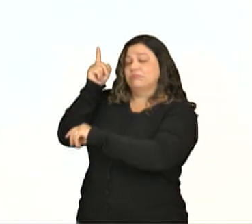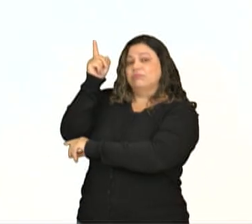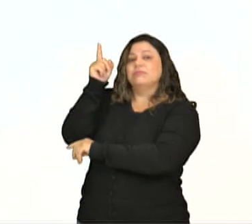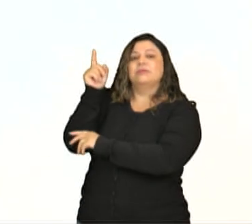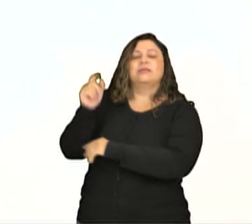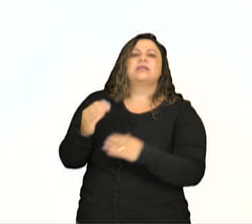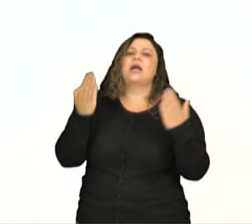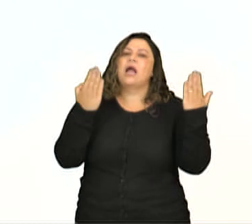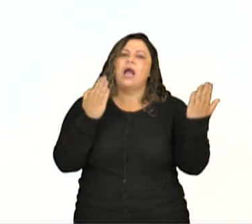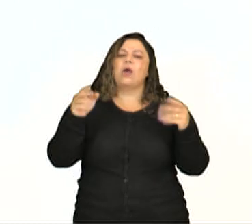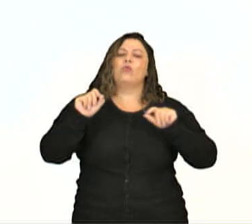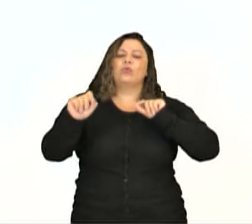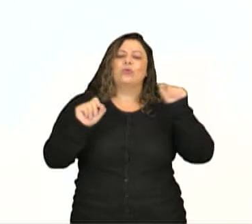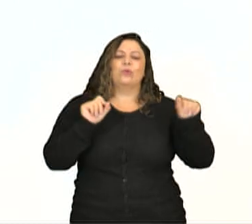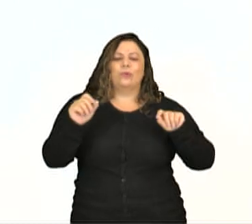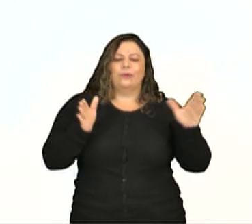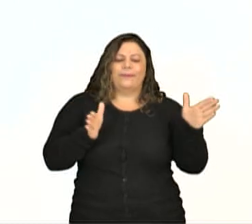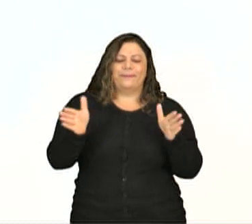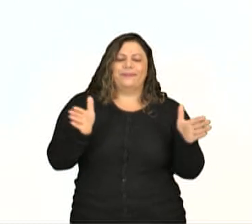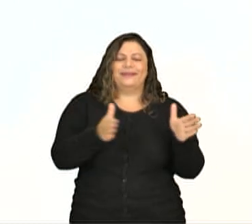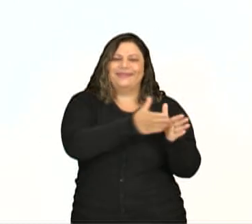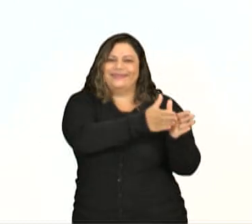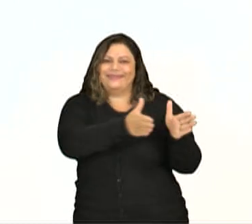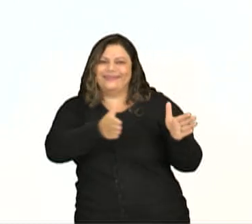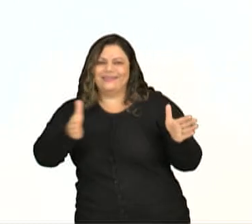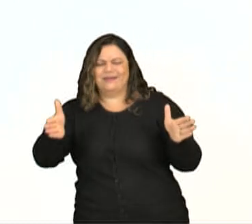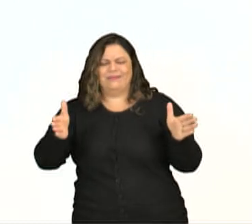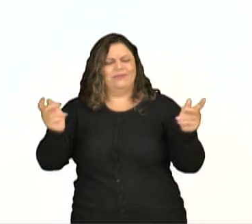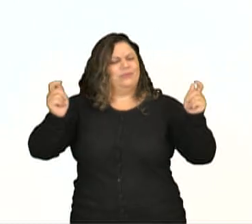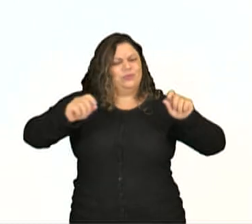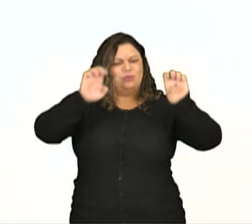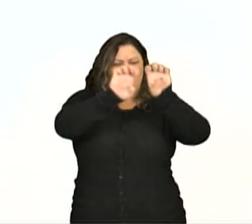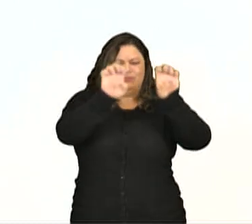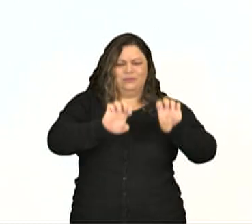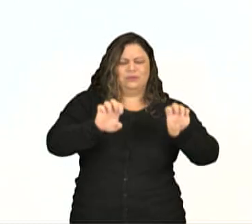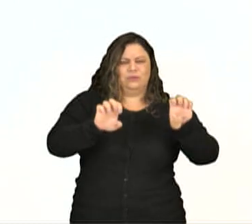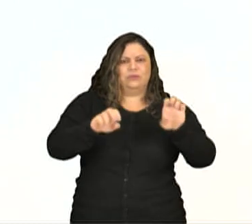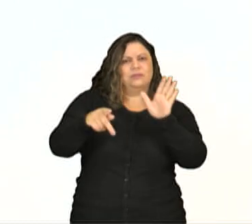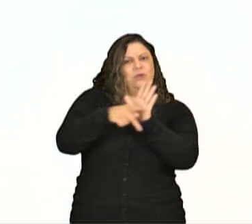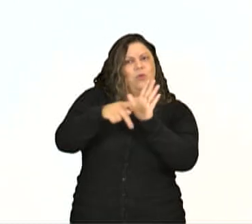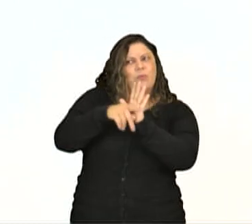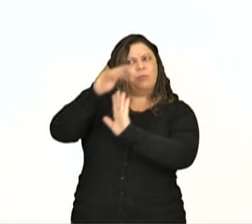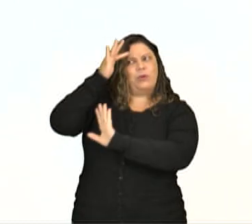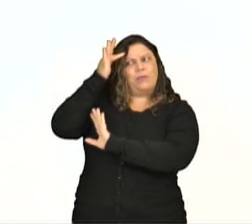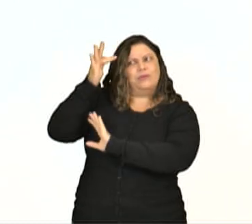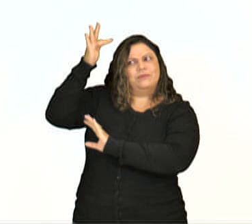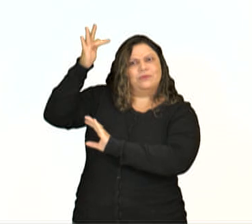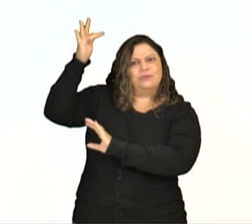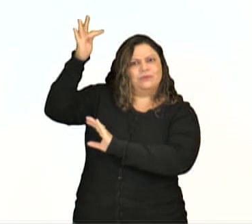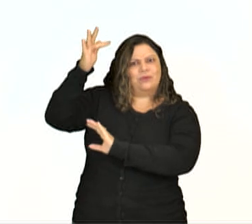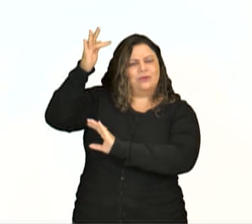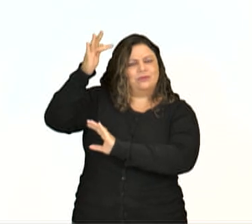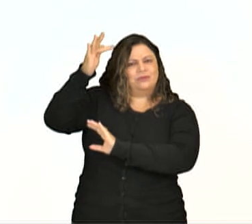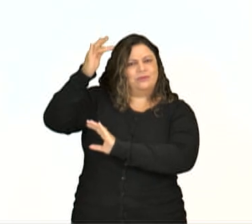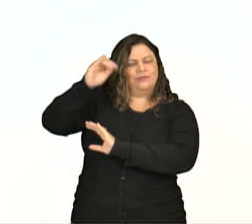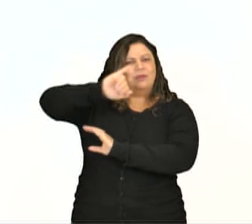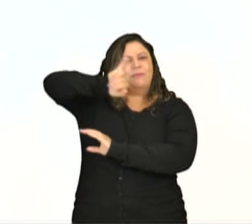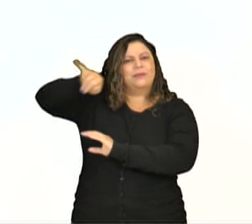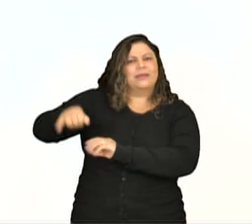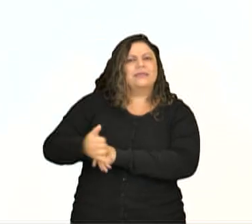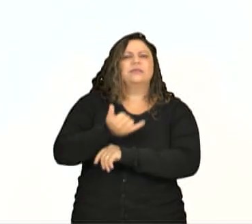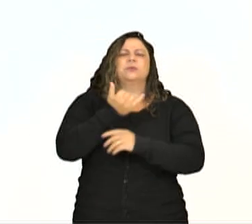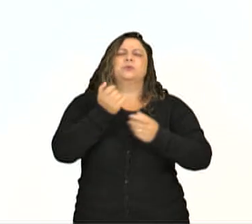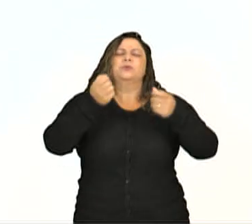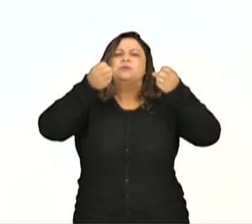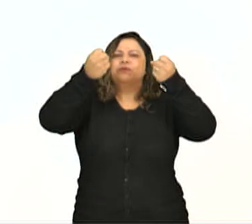que a religiosidade cristã buscou uma estruturação filosófica para justificar a fé. Então, nós vamos ver aqui,